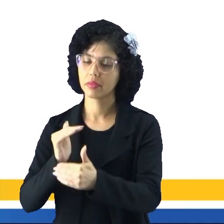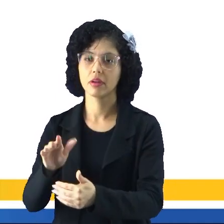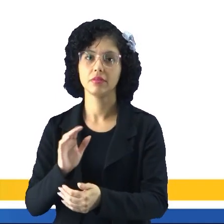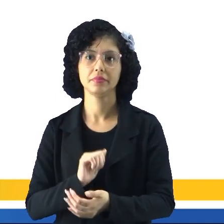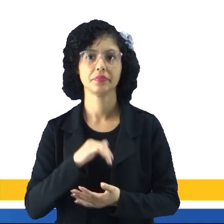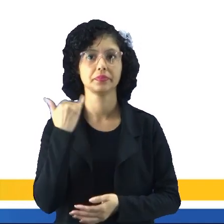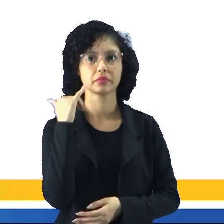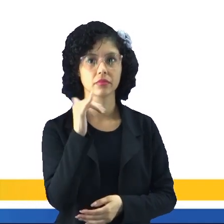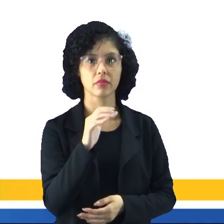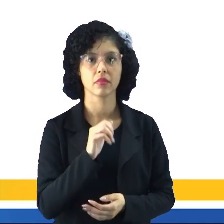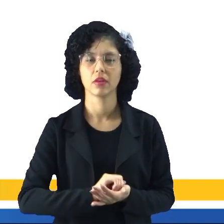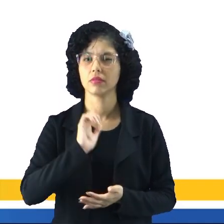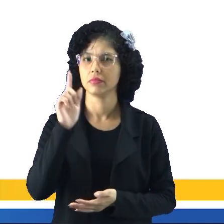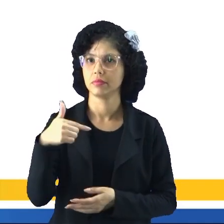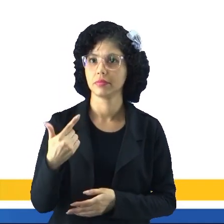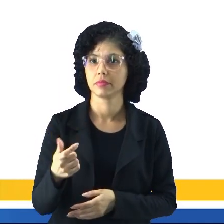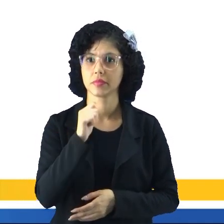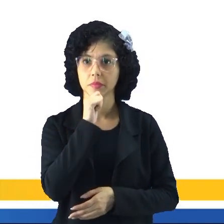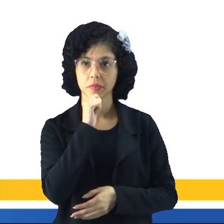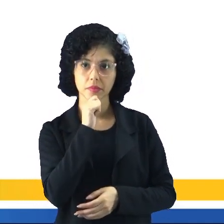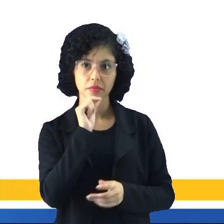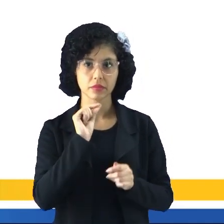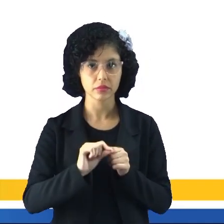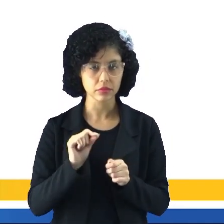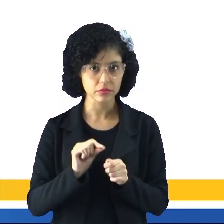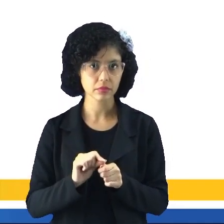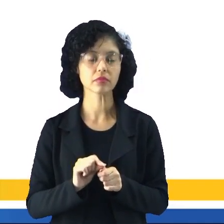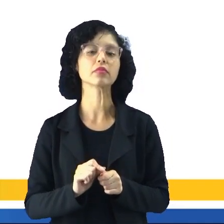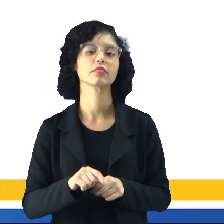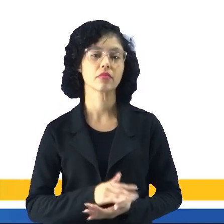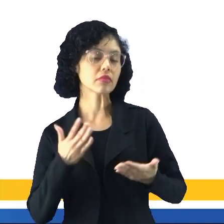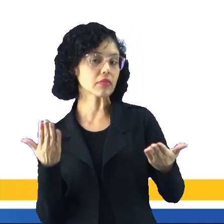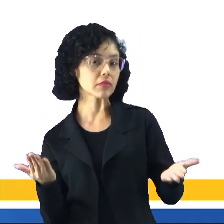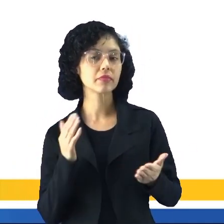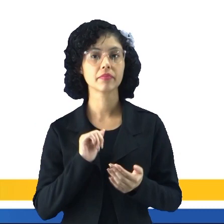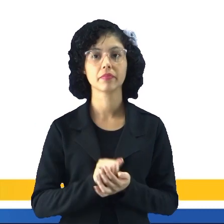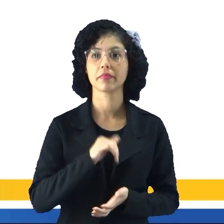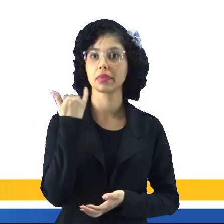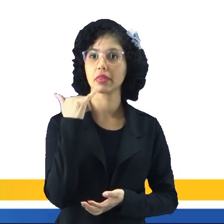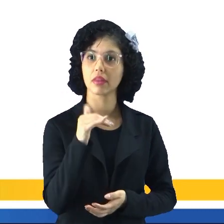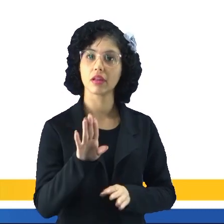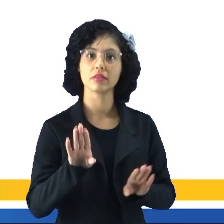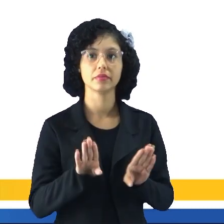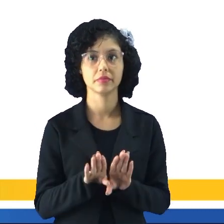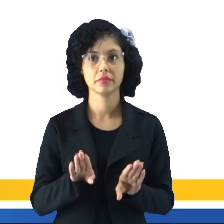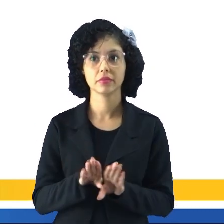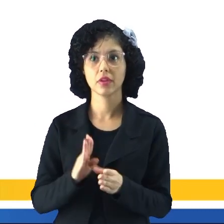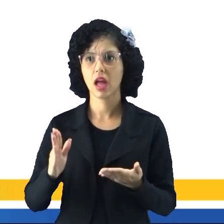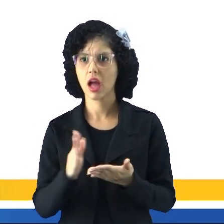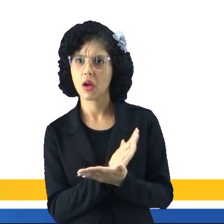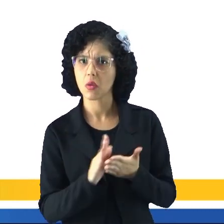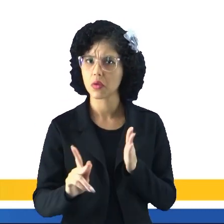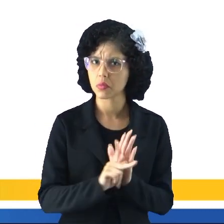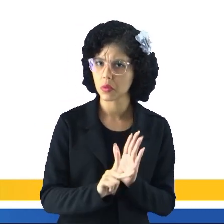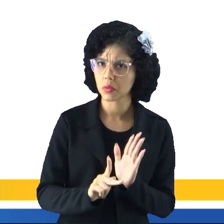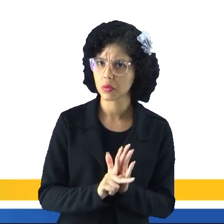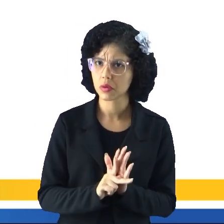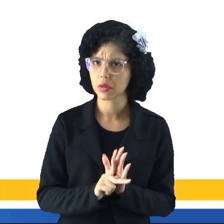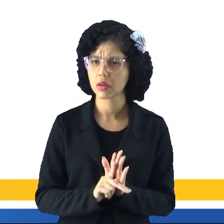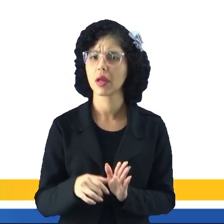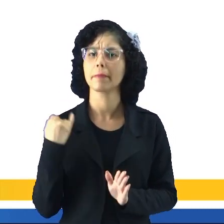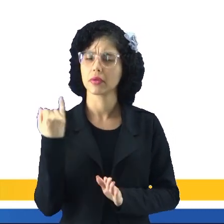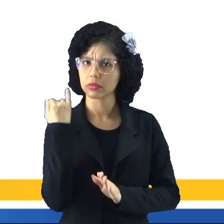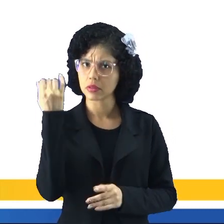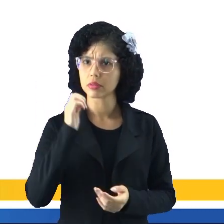processos de eletrização para depois fazermos a aplicação dessa equação matemática. Na eletrização, então, nós vamos ter aqui algumas propriedades elétricas